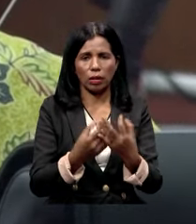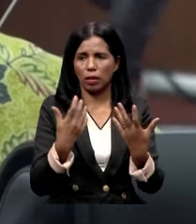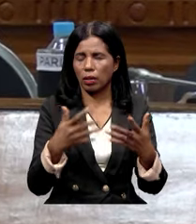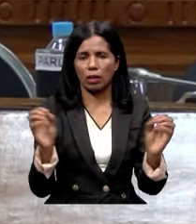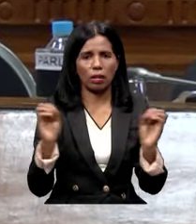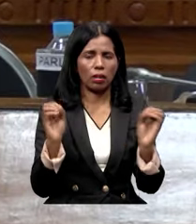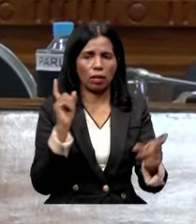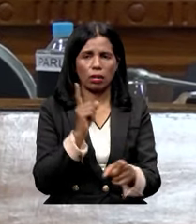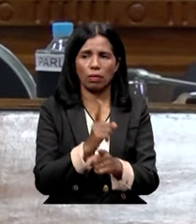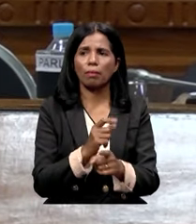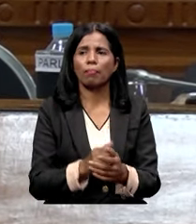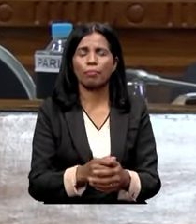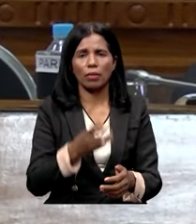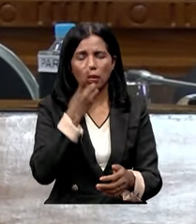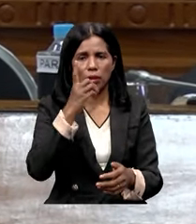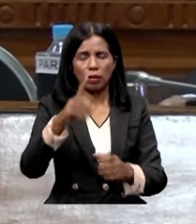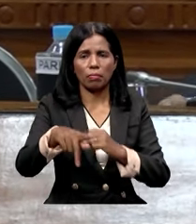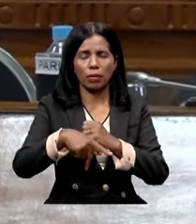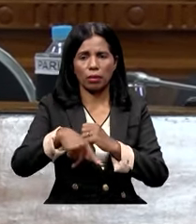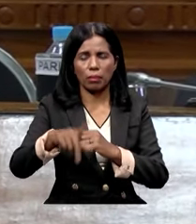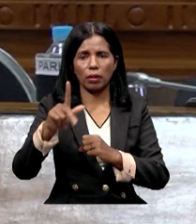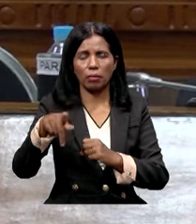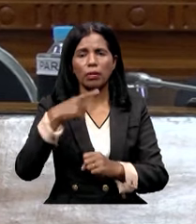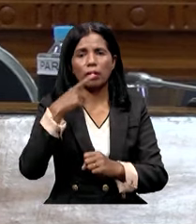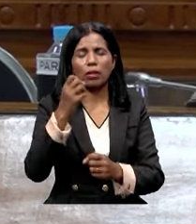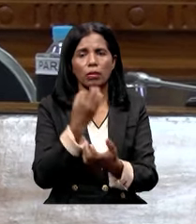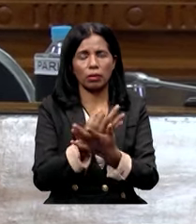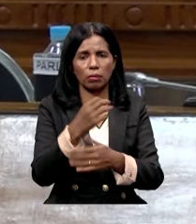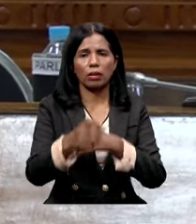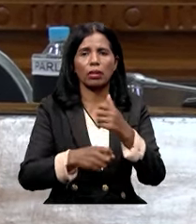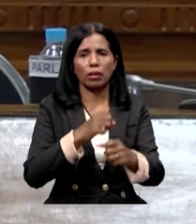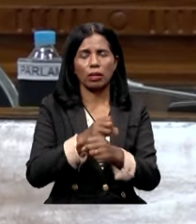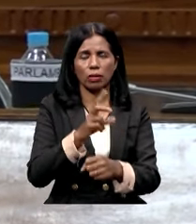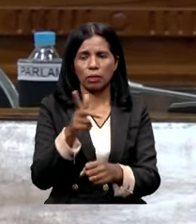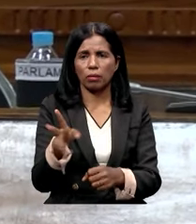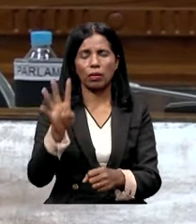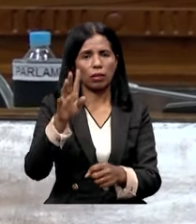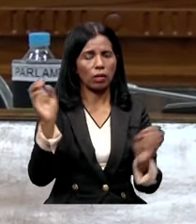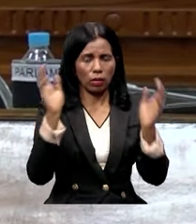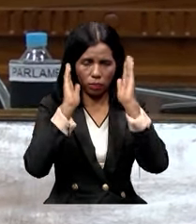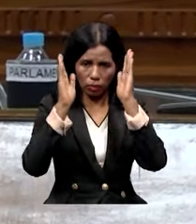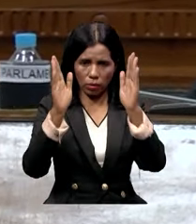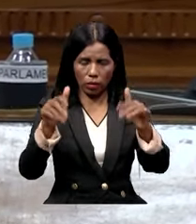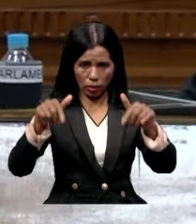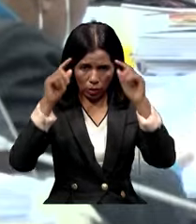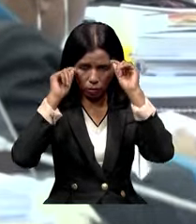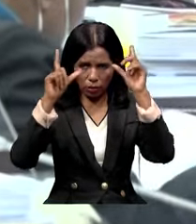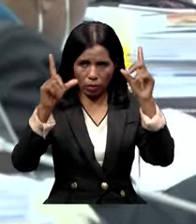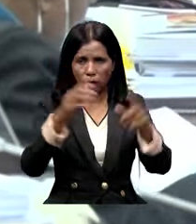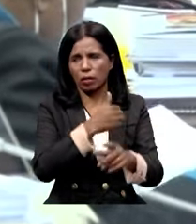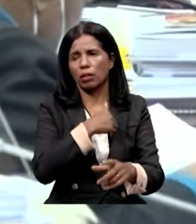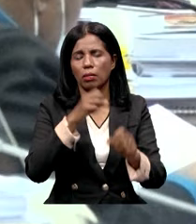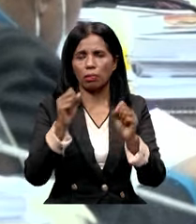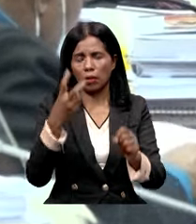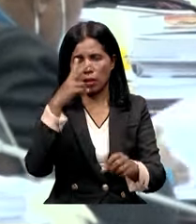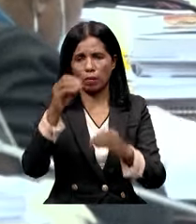fixo. Nunemos declaração bancada PLP considera orçamento tinang riuroron resingat la reflete ba realidade de Timornian, no sidauk bele